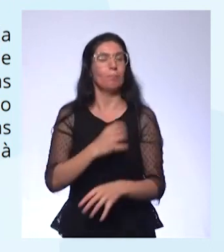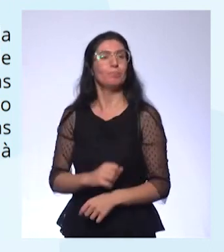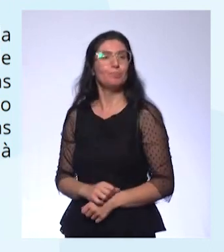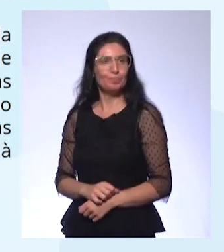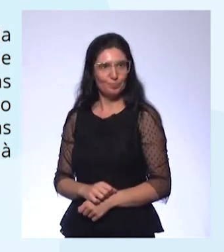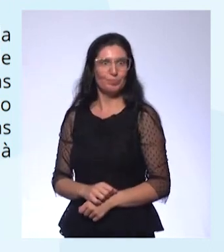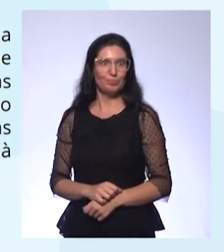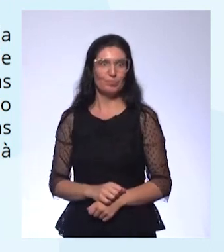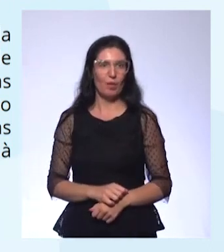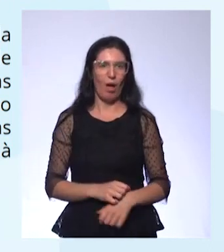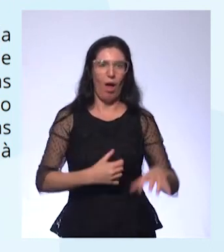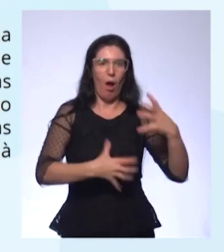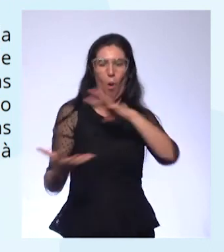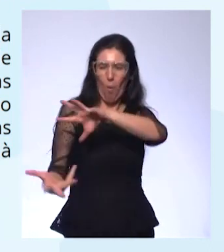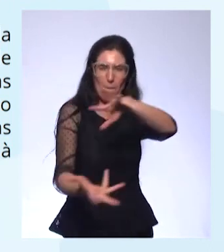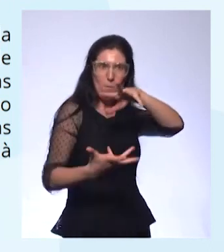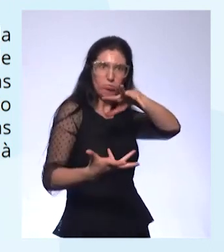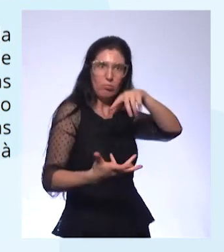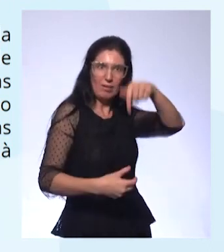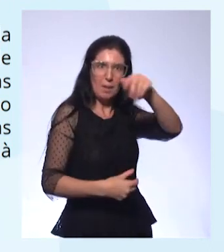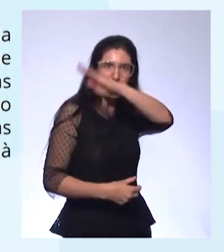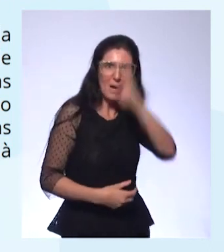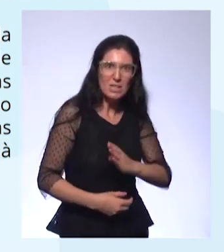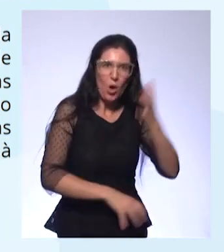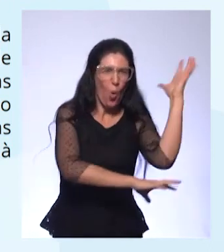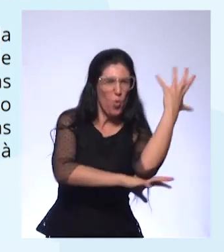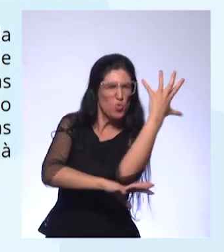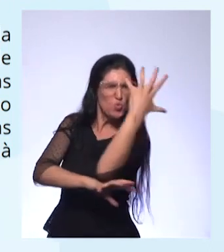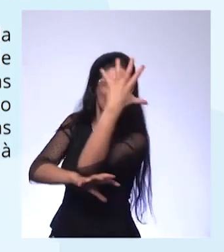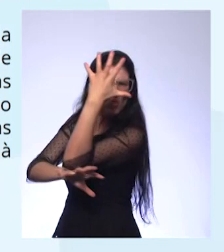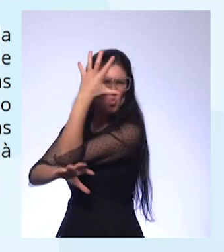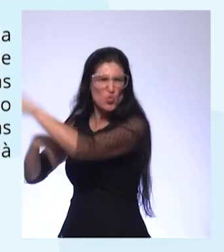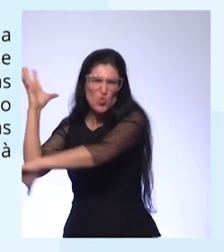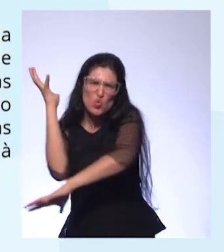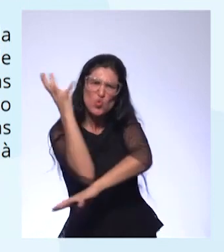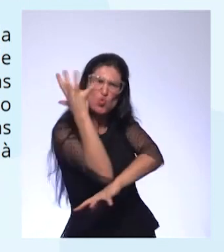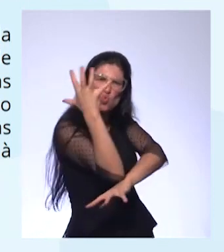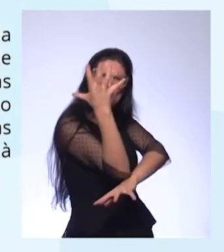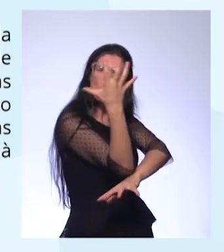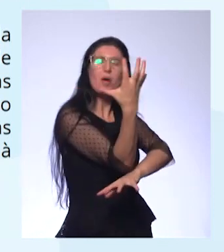que é a maior do mundo, equivale a 1/3 das reservas de florestas